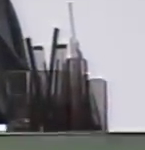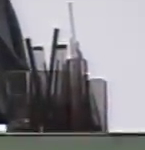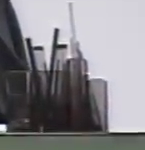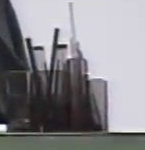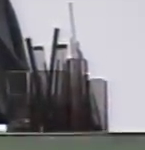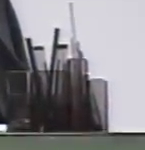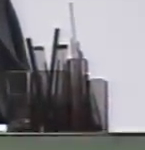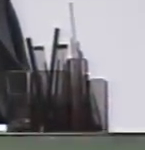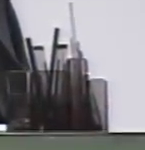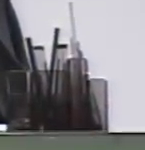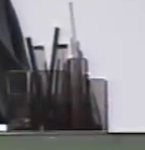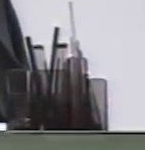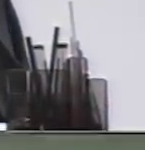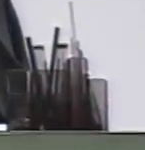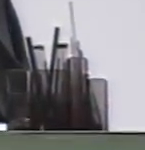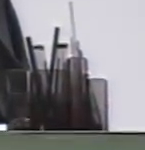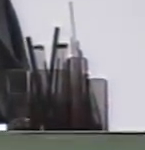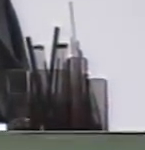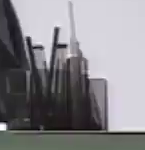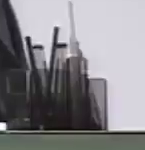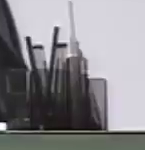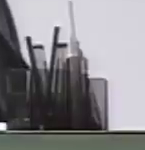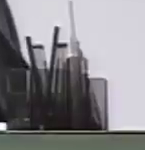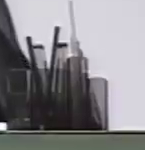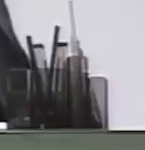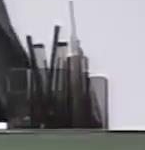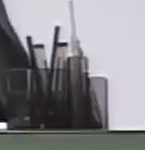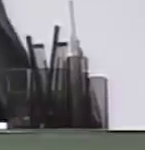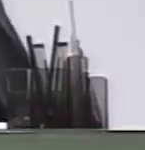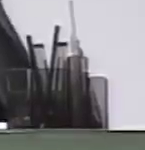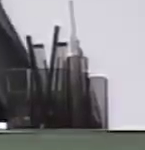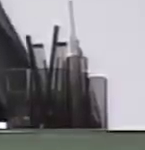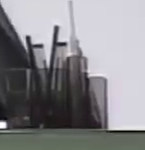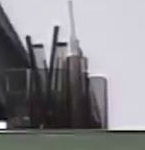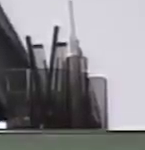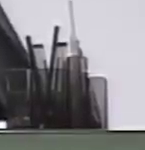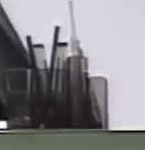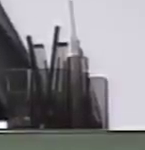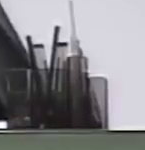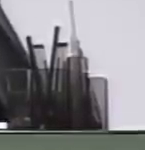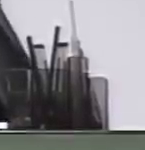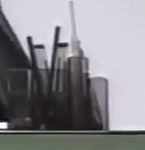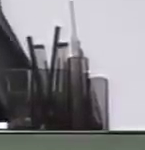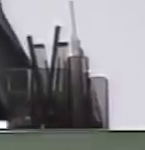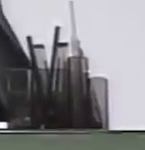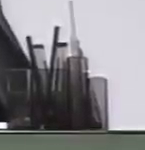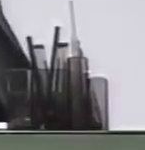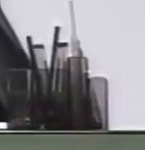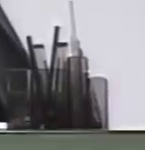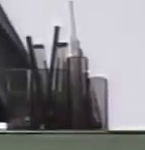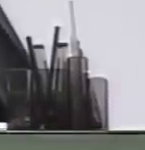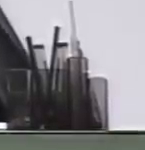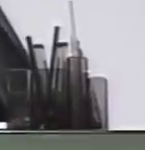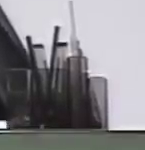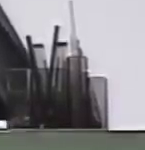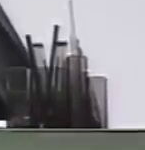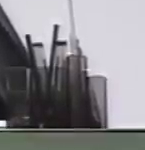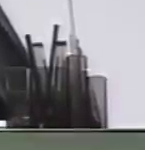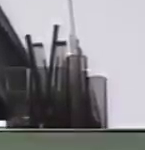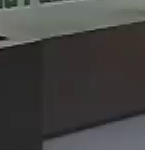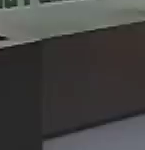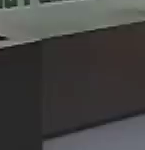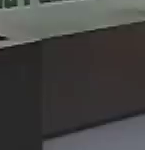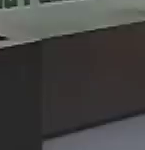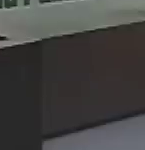não não não foi instalado no pulpito não foi